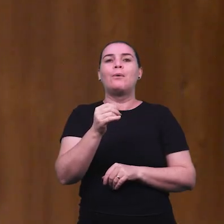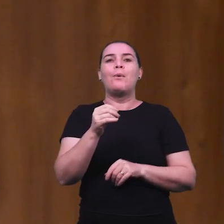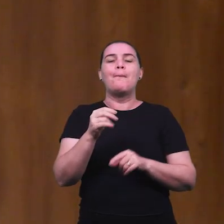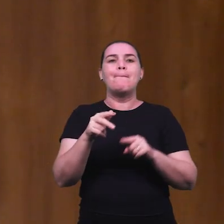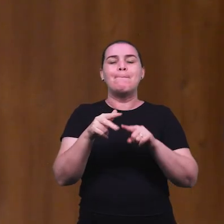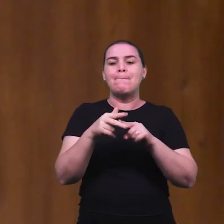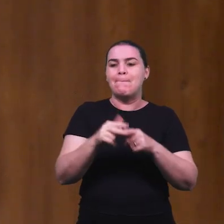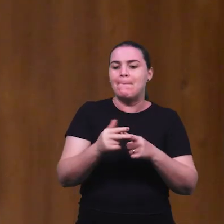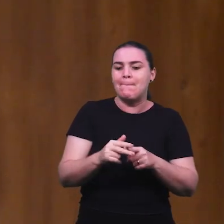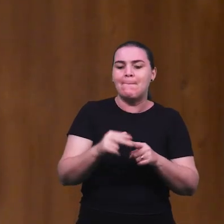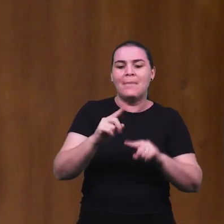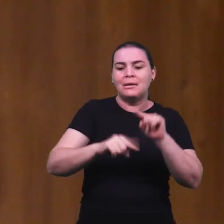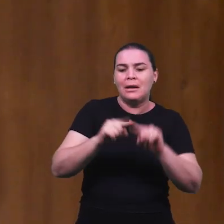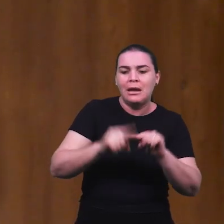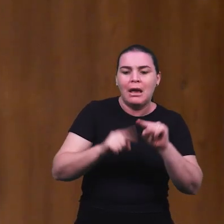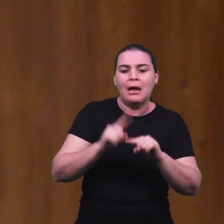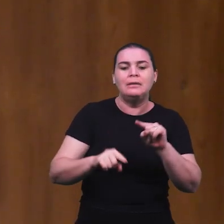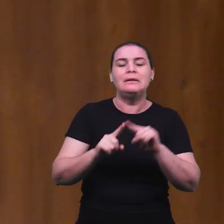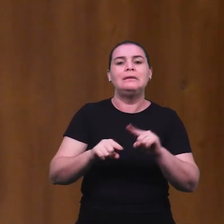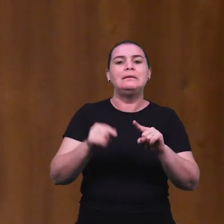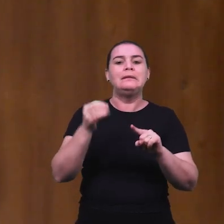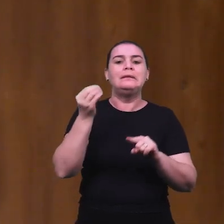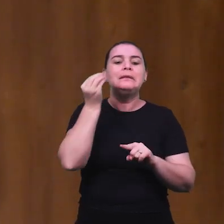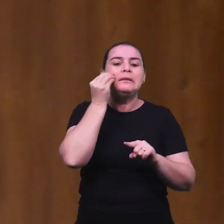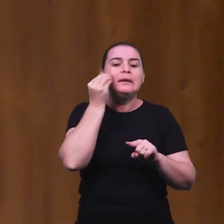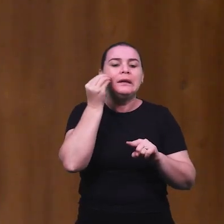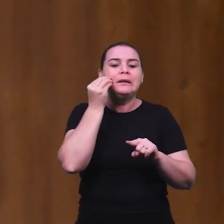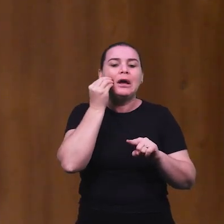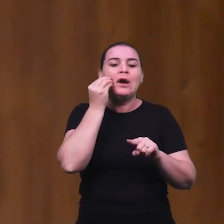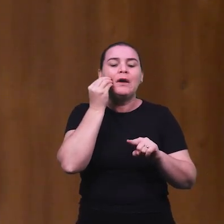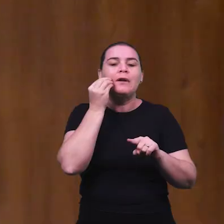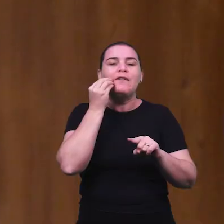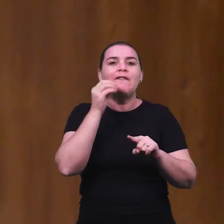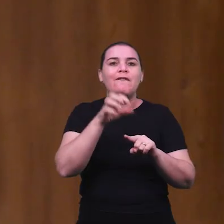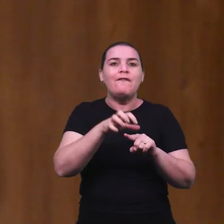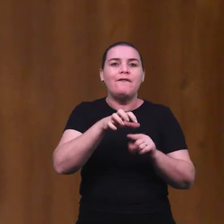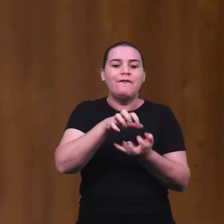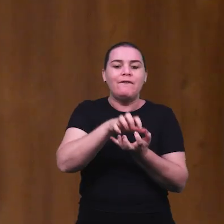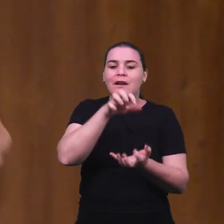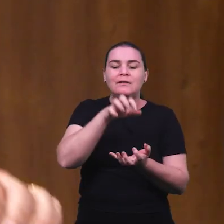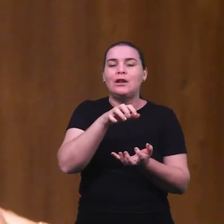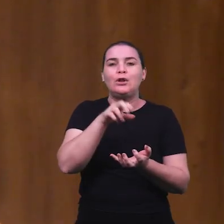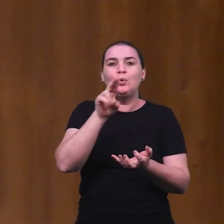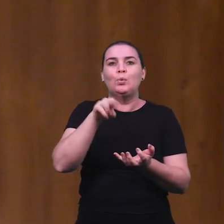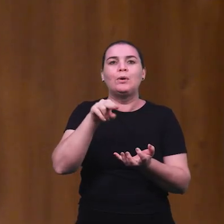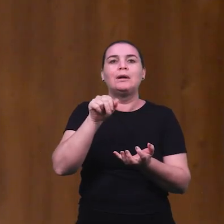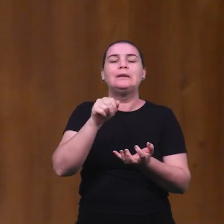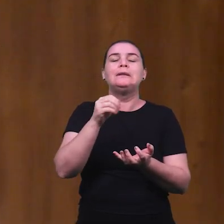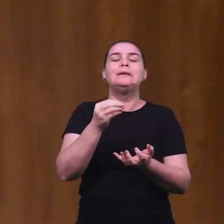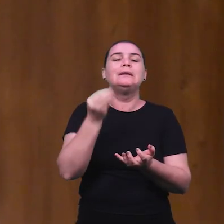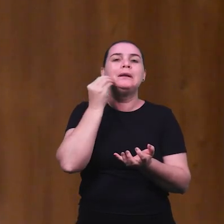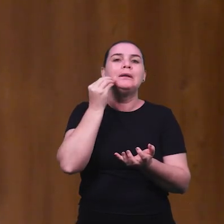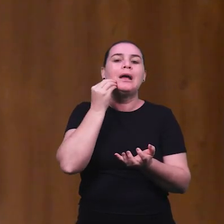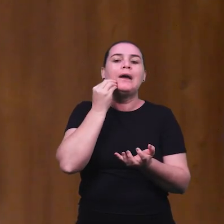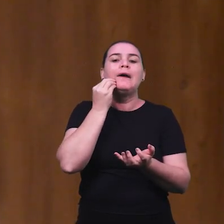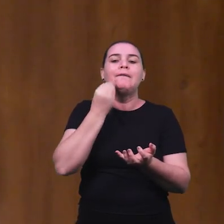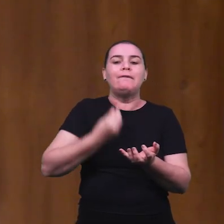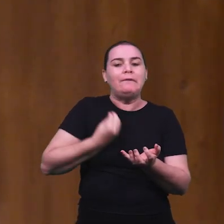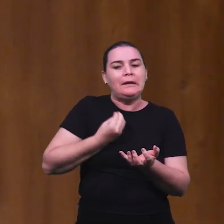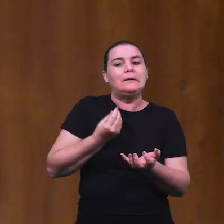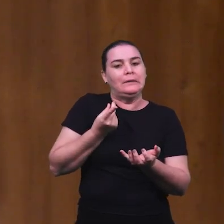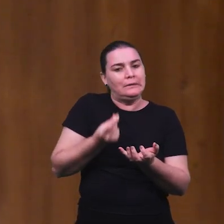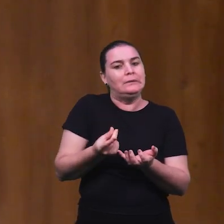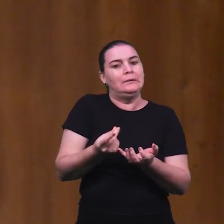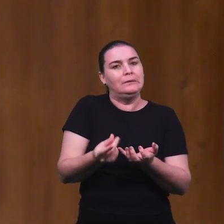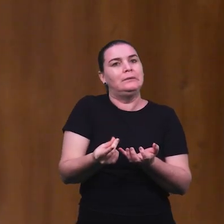aí são vários os recursos para aumentar a vida útil de uma peça, a gente poderia assim dizer. E entre